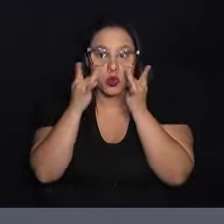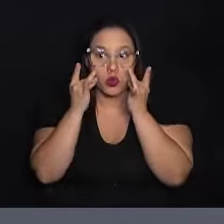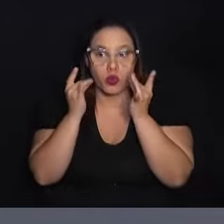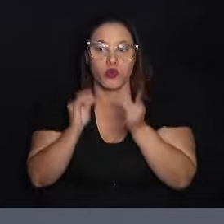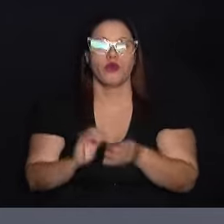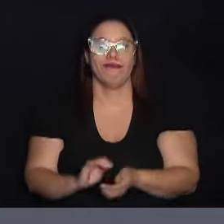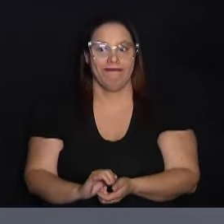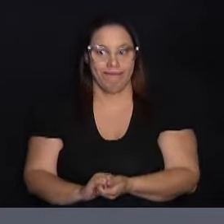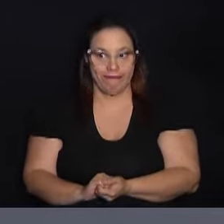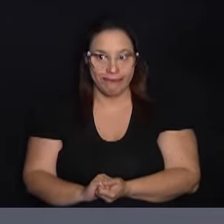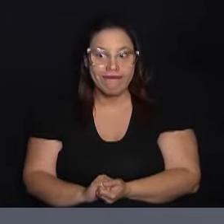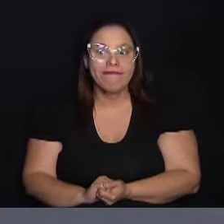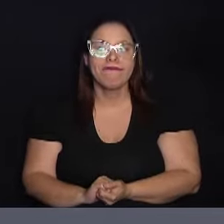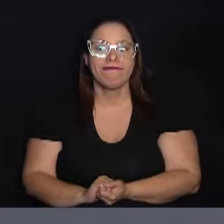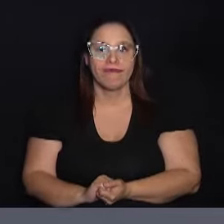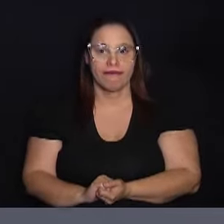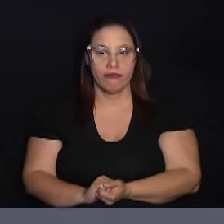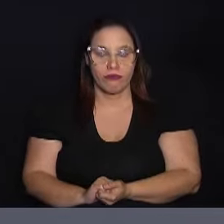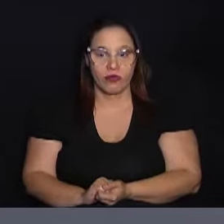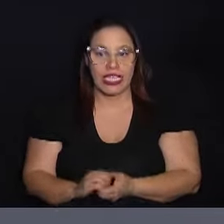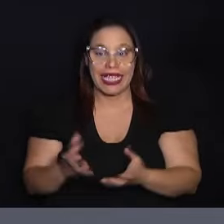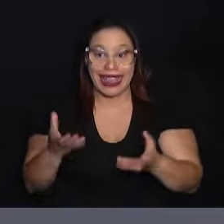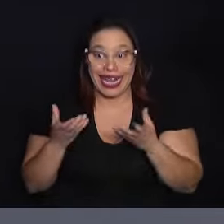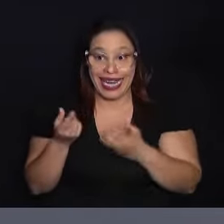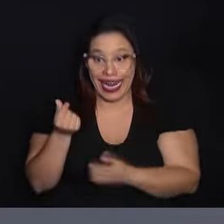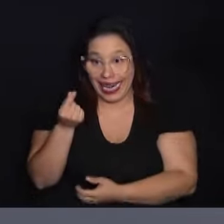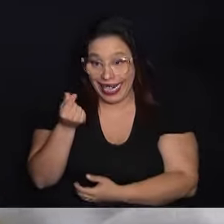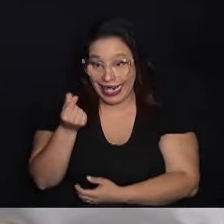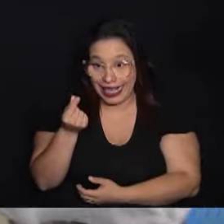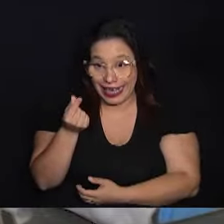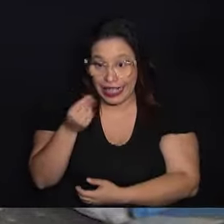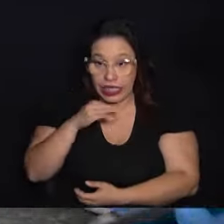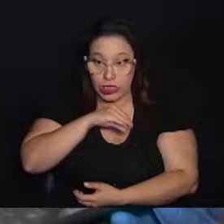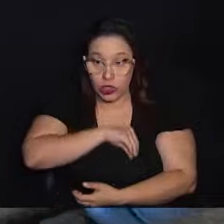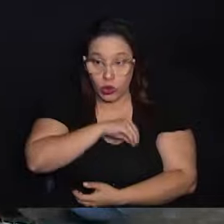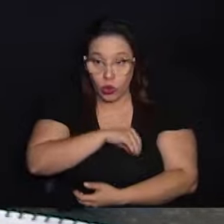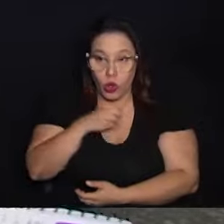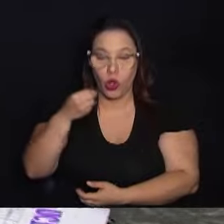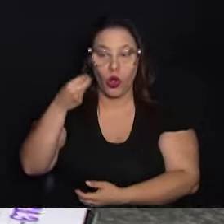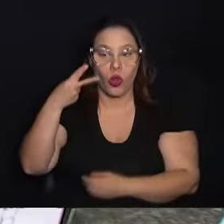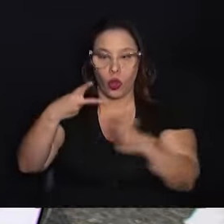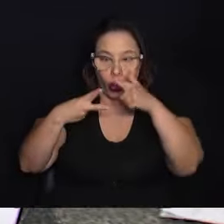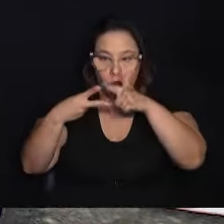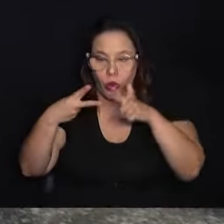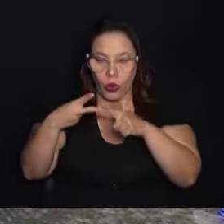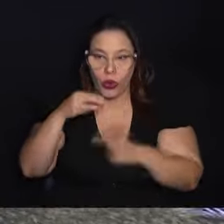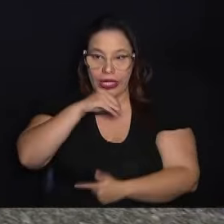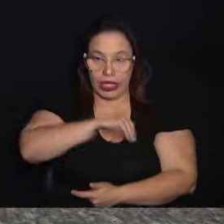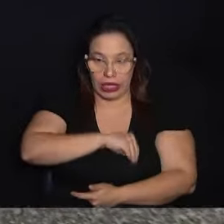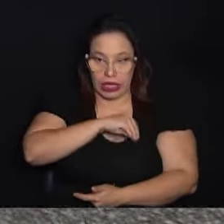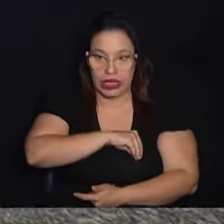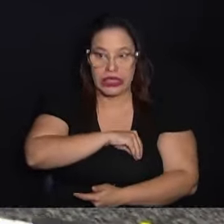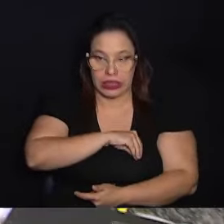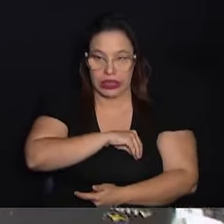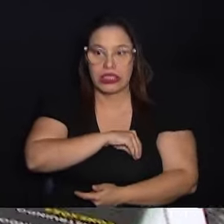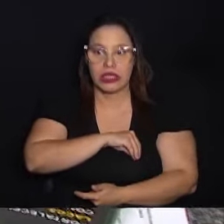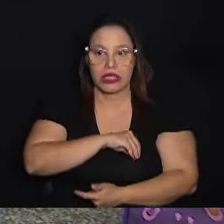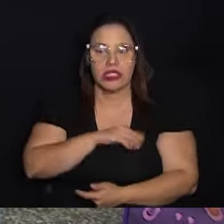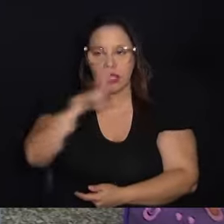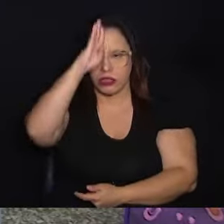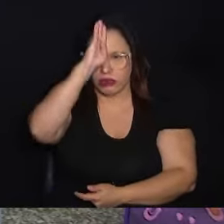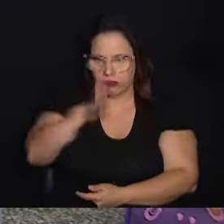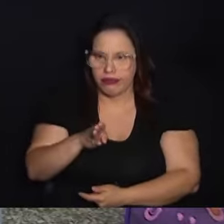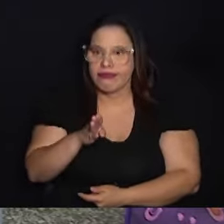curso. Técnico em teatro e visual merchandising. Os candidatos devem ter renda familiar de até